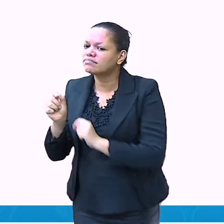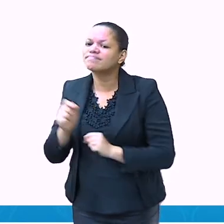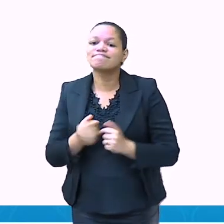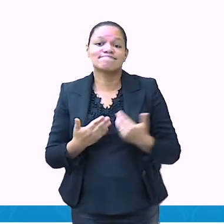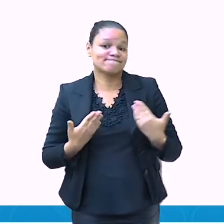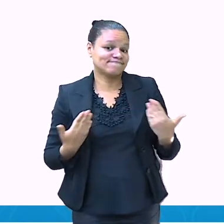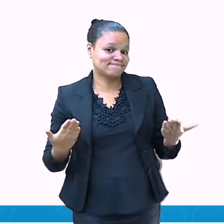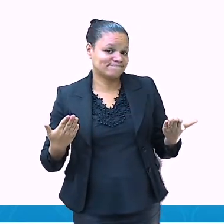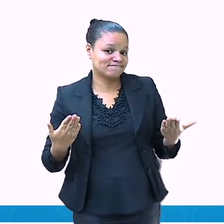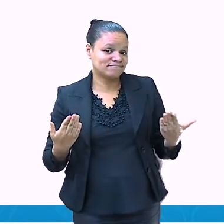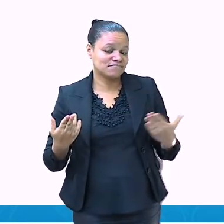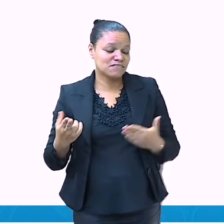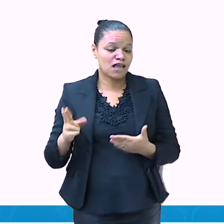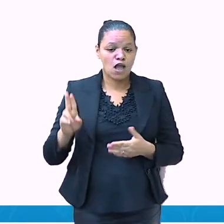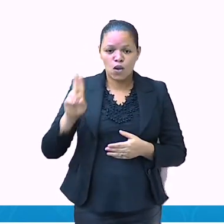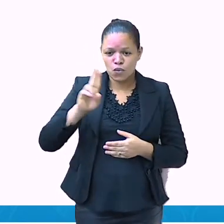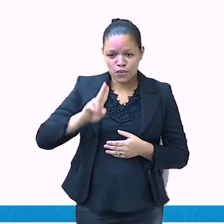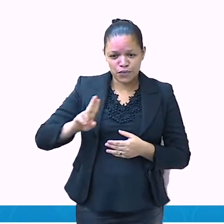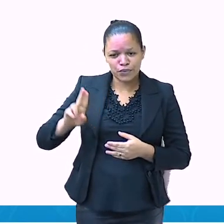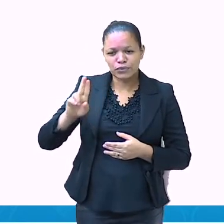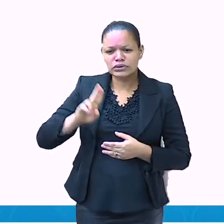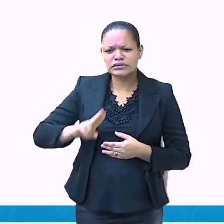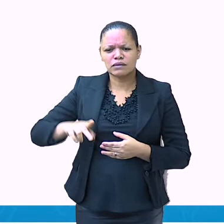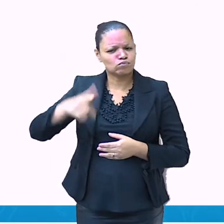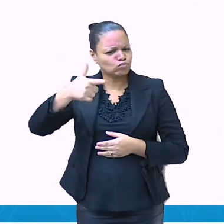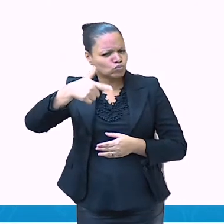was. That's it. What